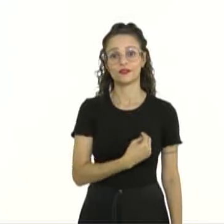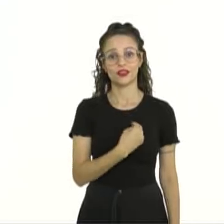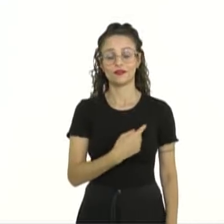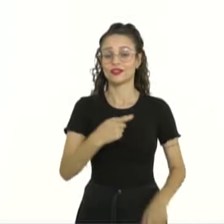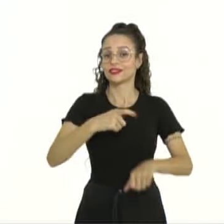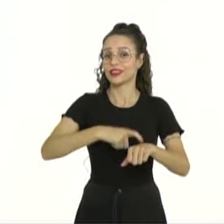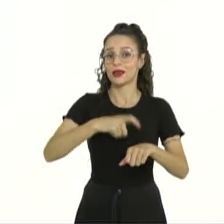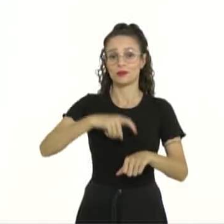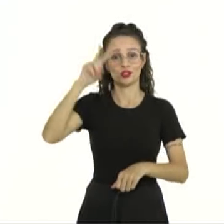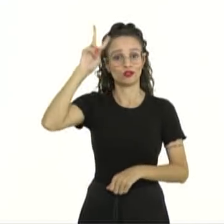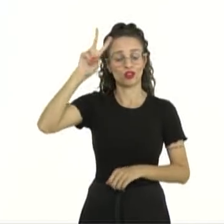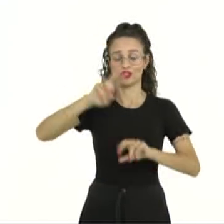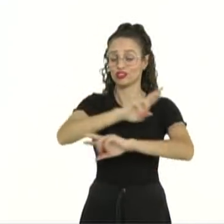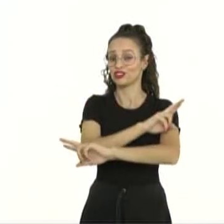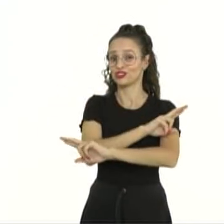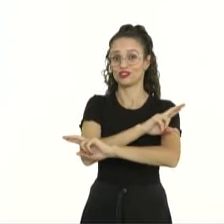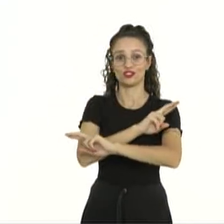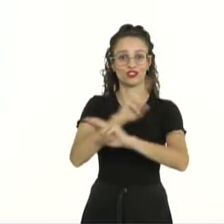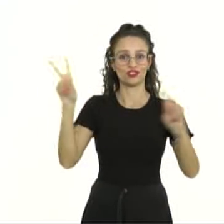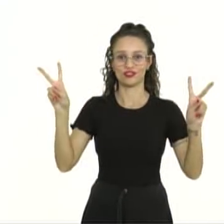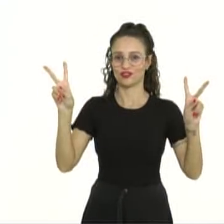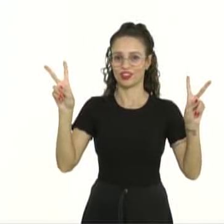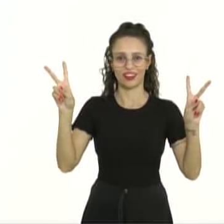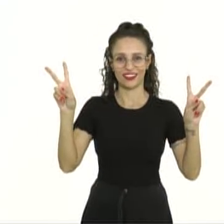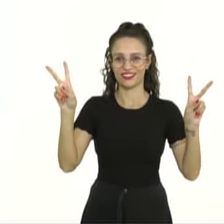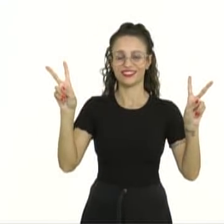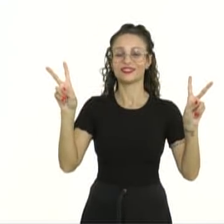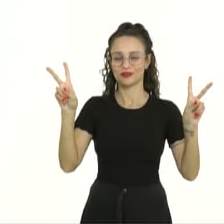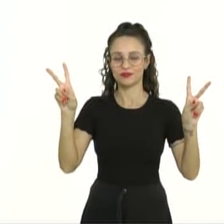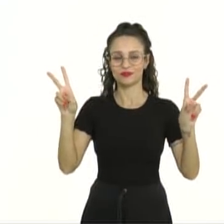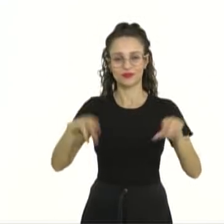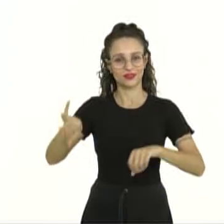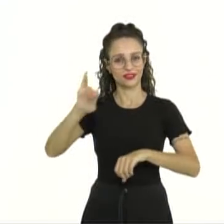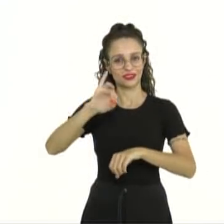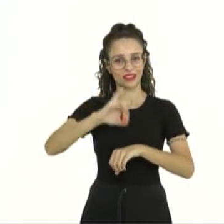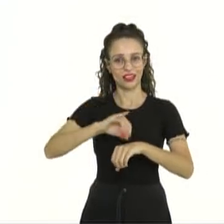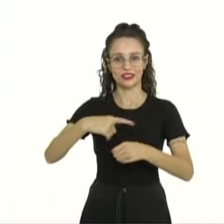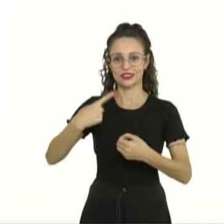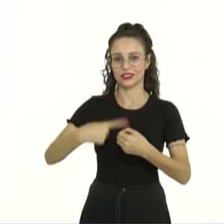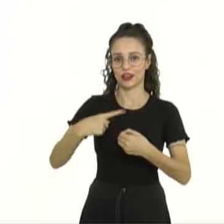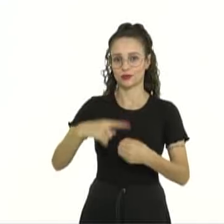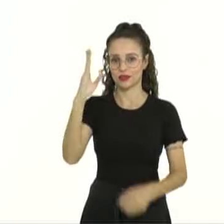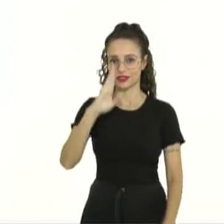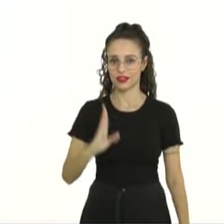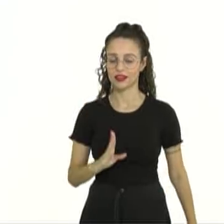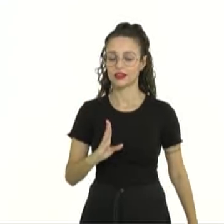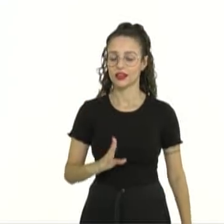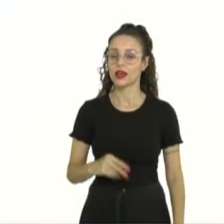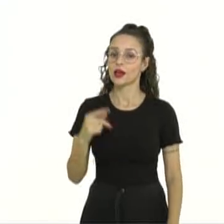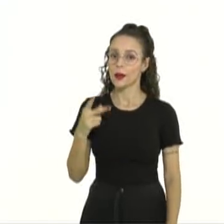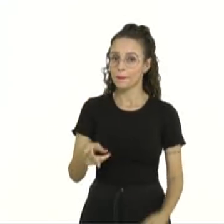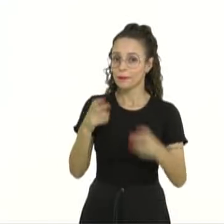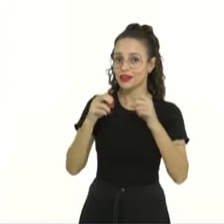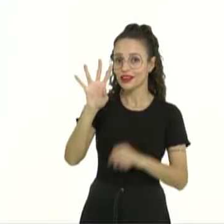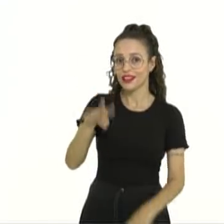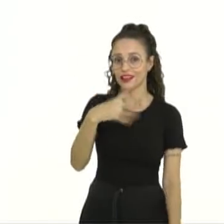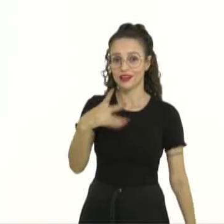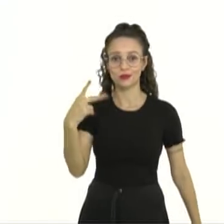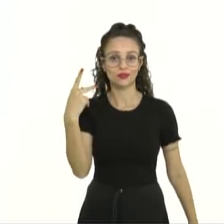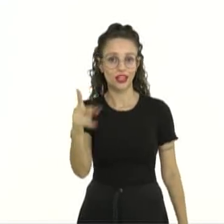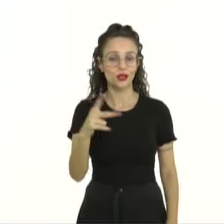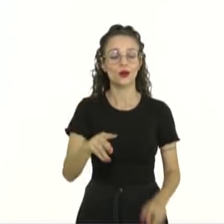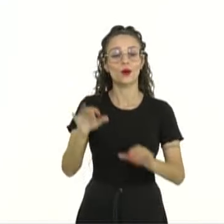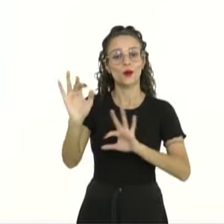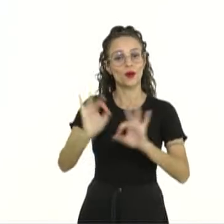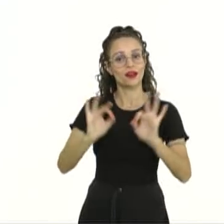tempo histórico completamente diferente dos habitantes da população das cidades brasileiras. Observando o calendário dos caiabe, percebe que eles